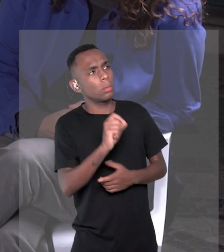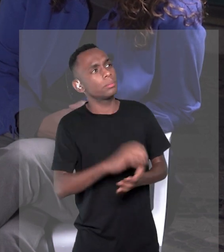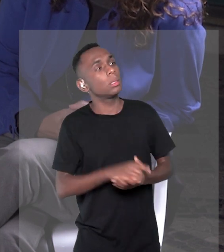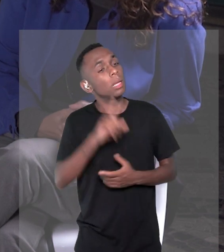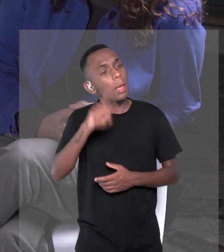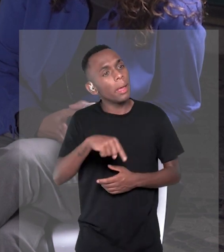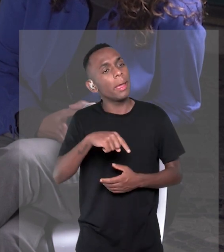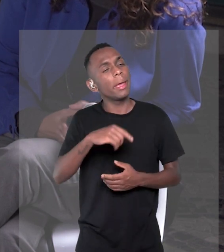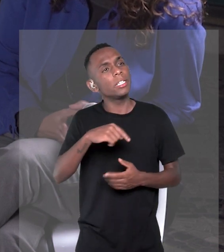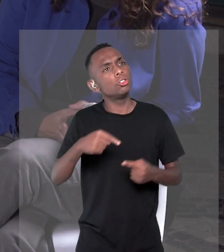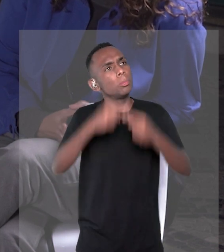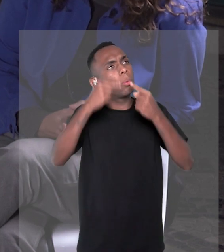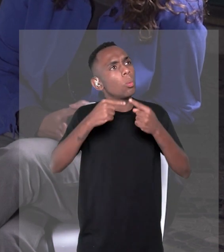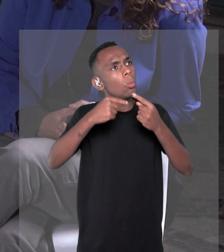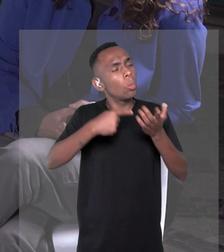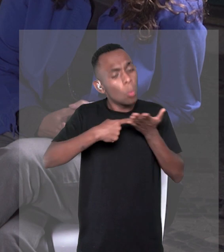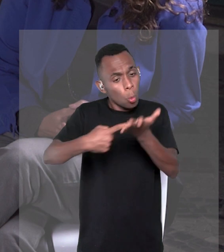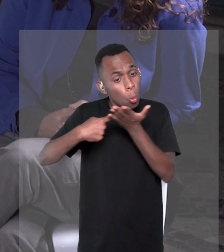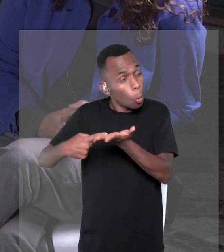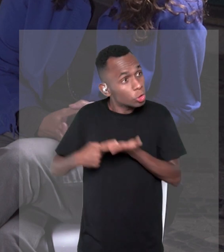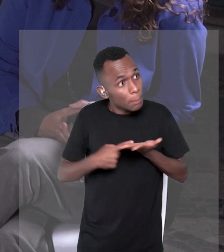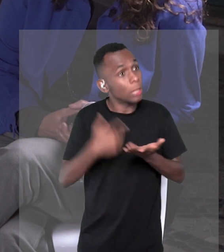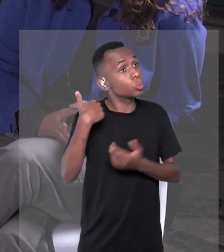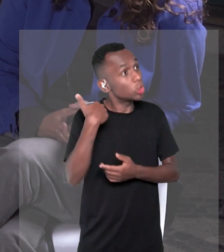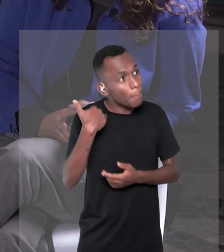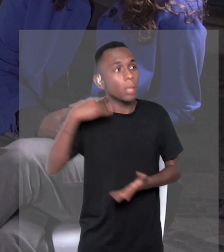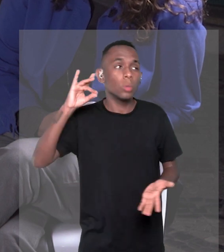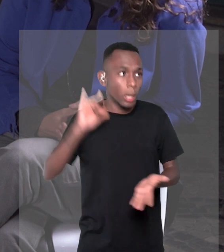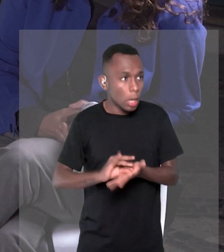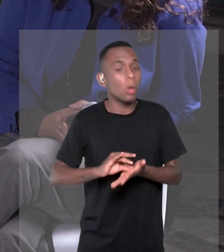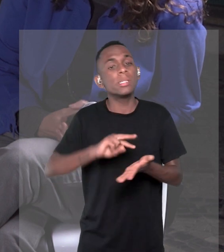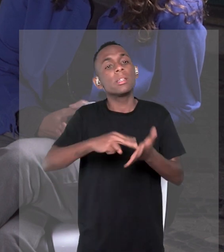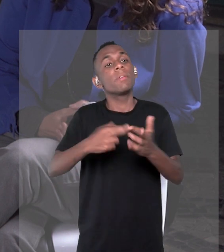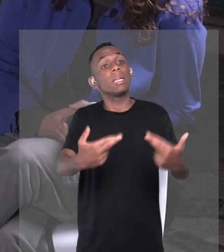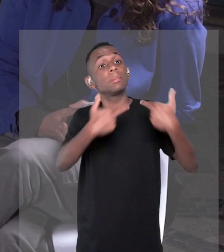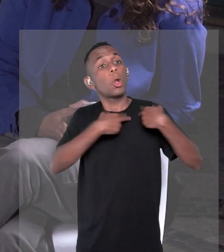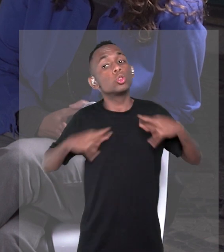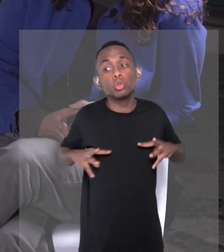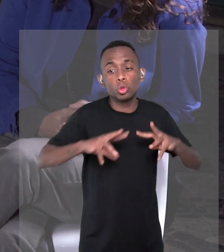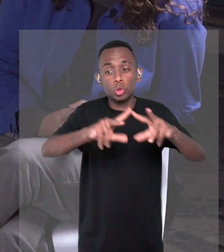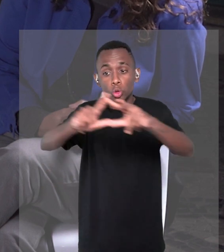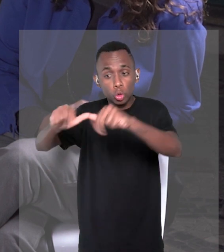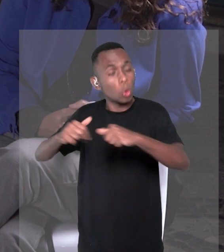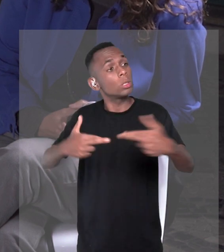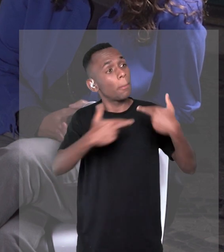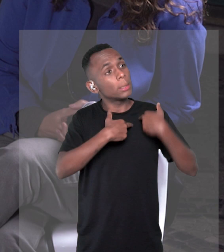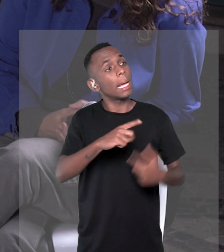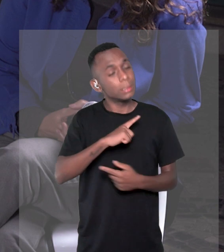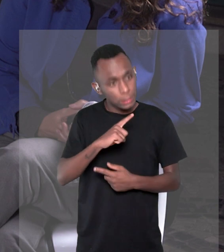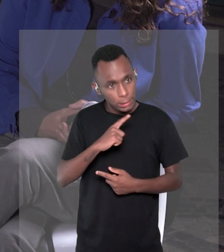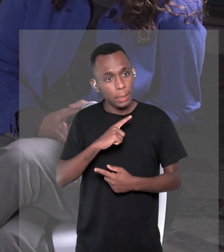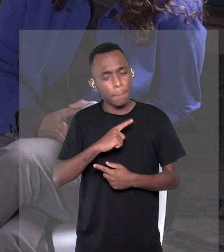ele, é uma convocatória. É uma convocatória à responsabilidade.